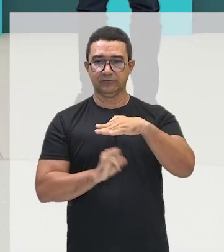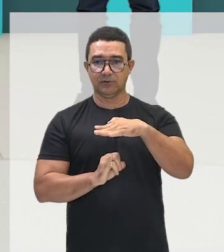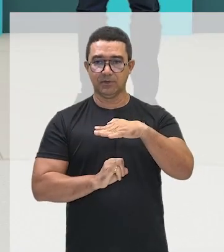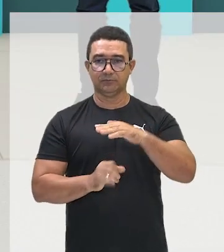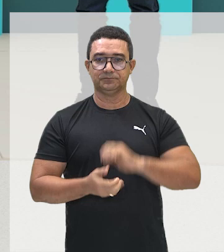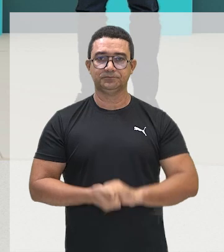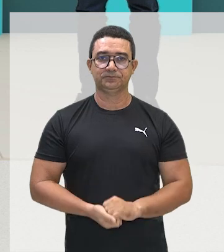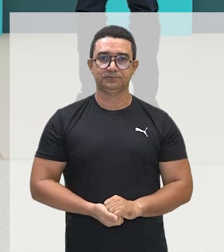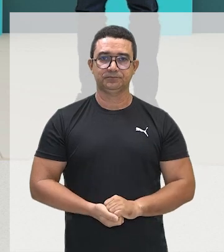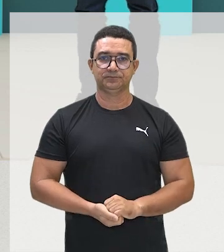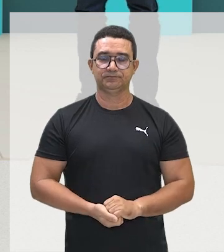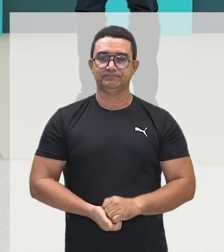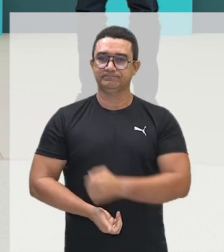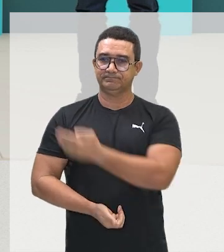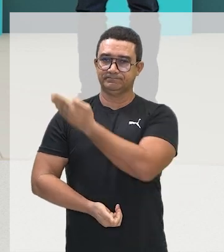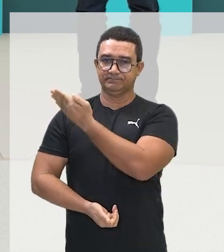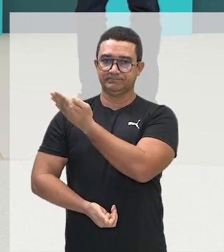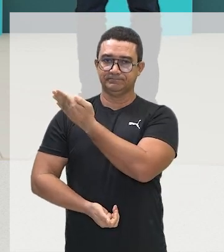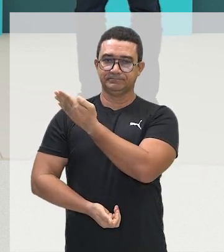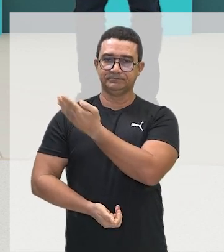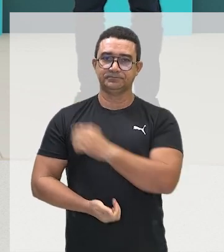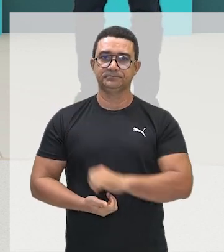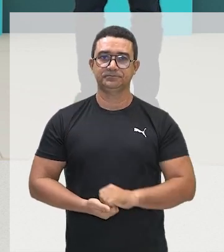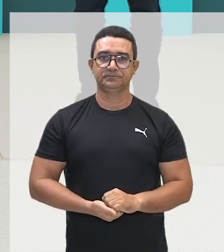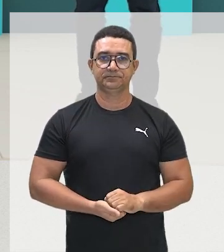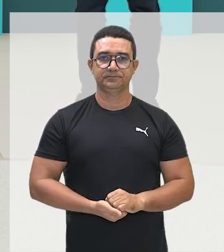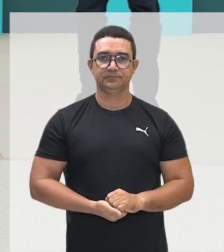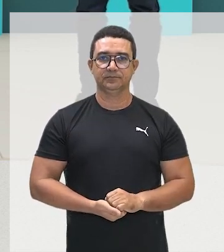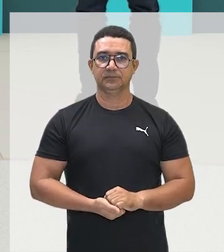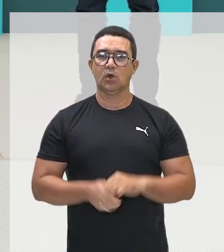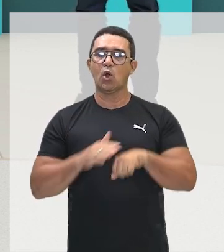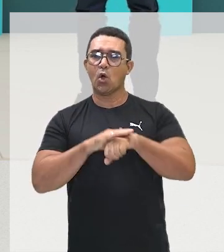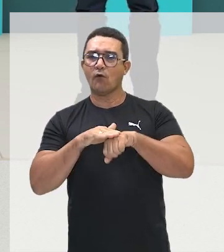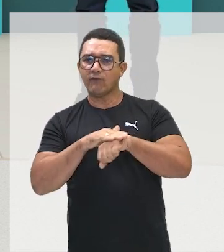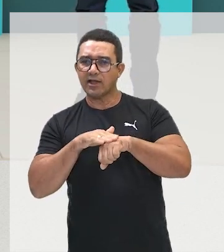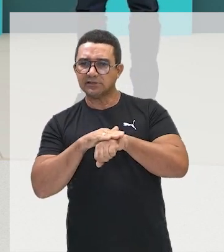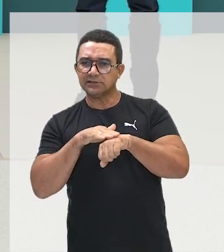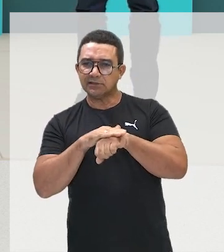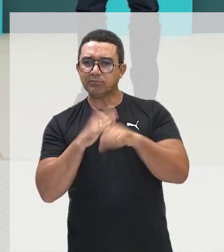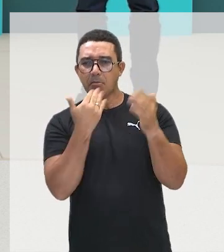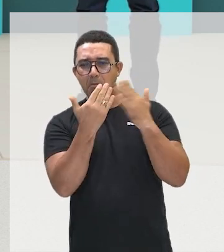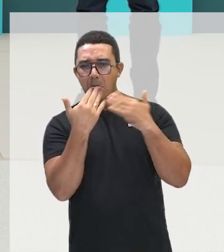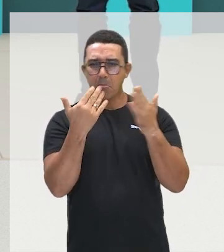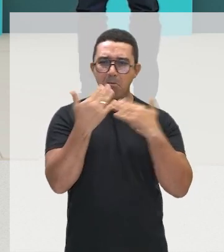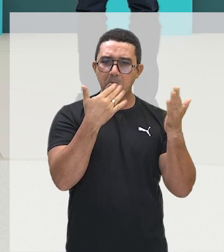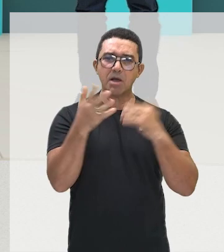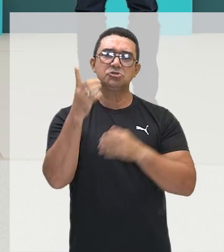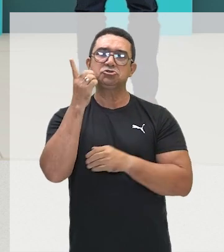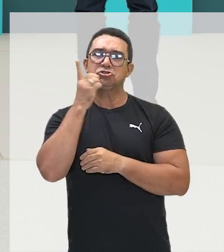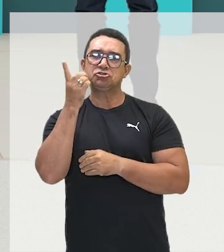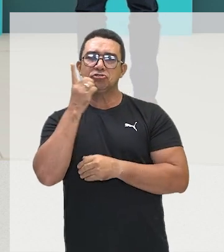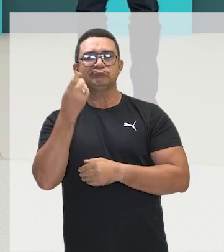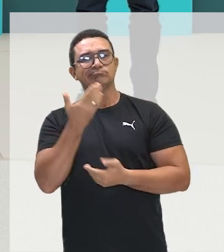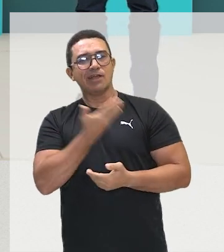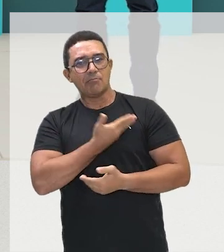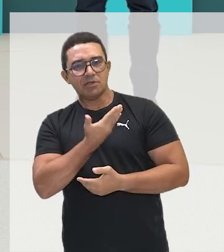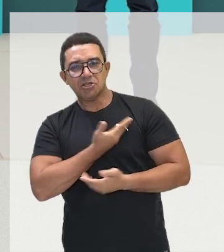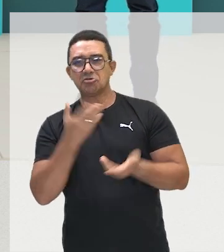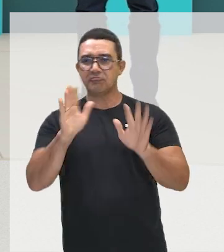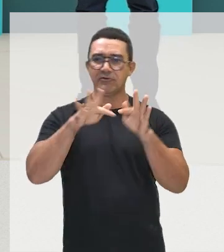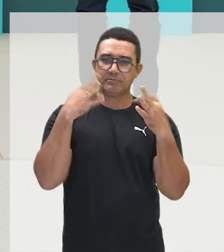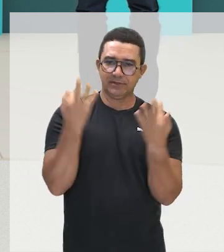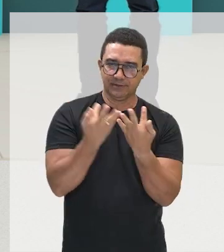só, nós temos então everyday conversations, conversa do dia a dia, aquelas conversas despreocupadas com amigos, com parentes,